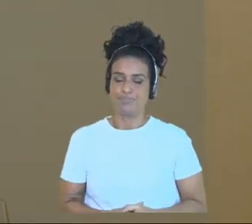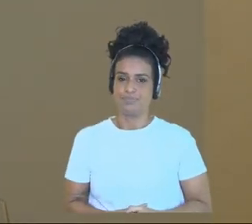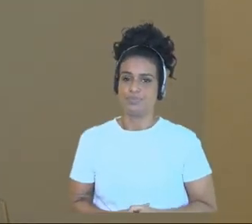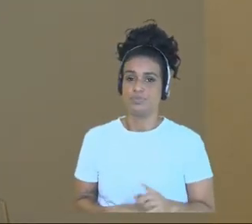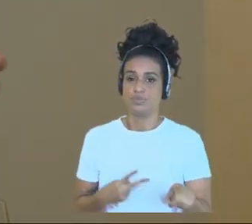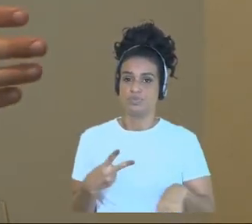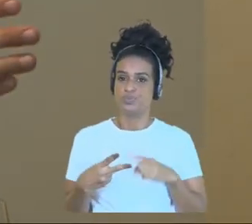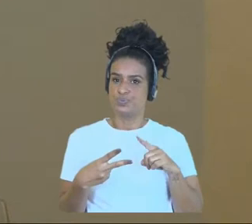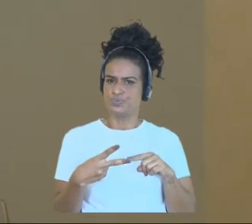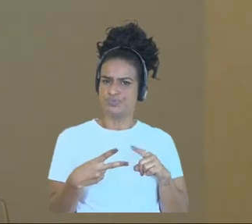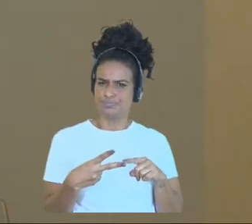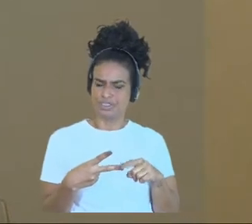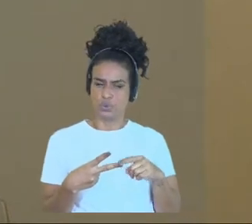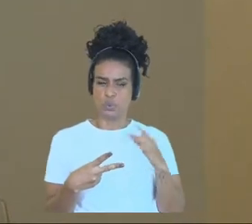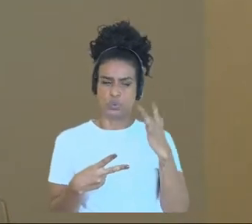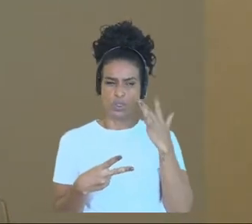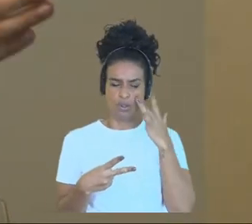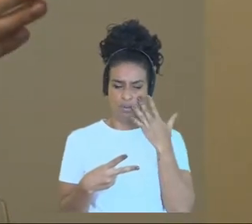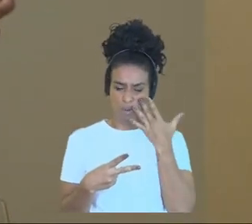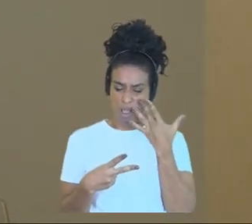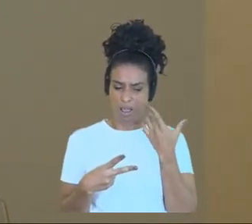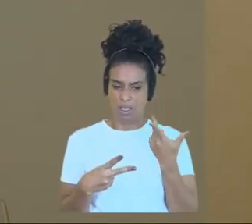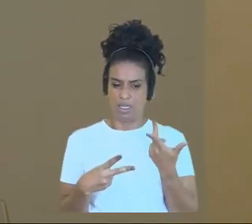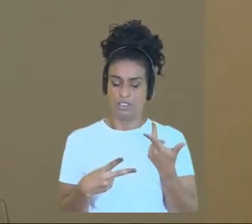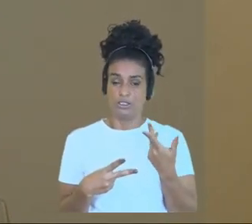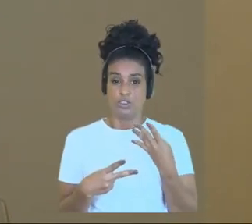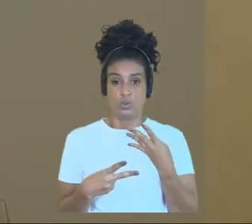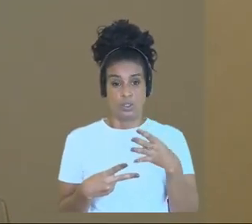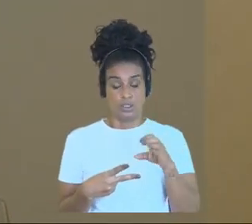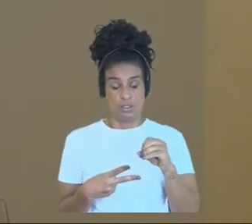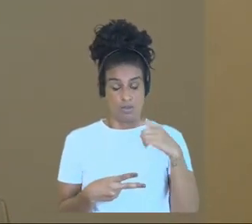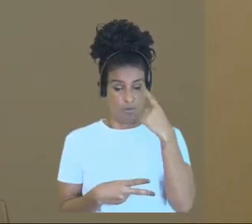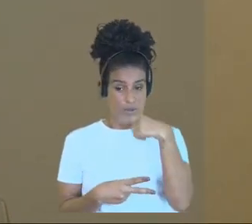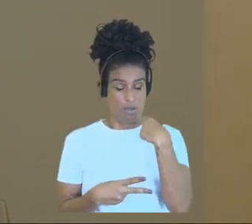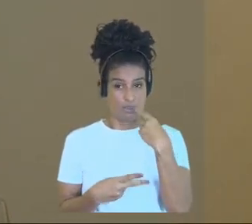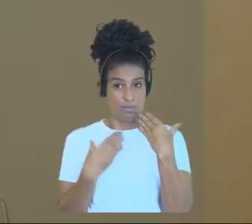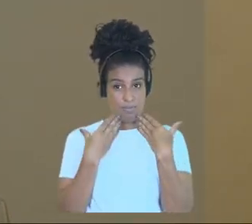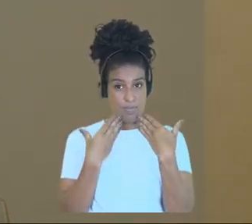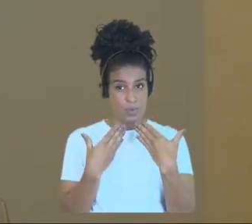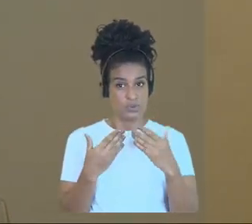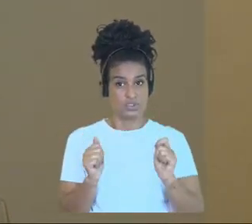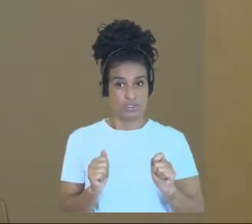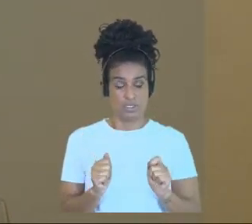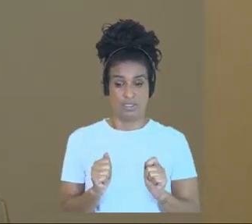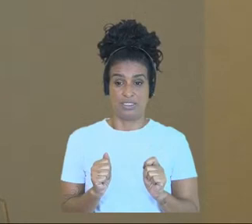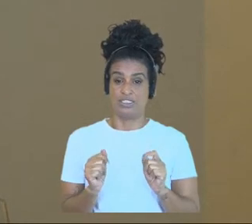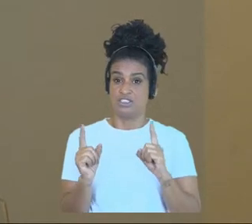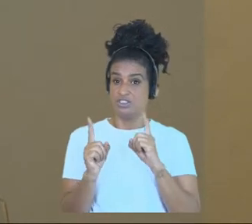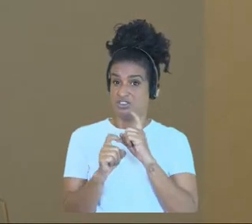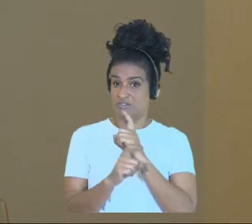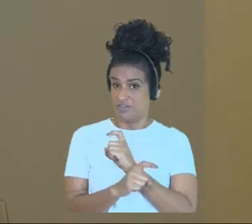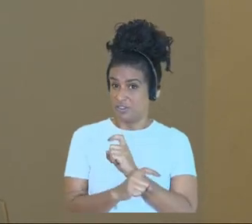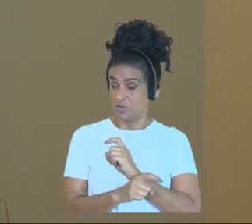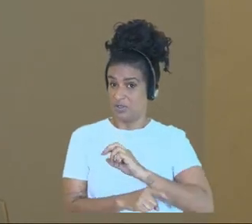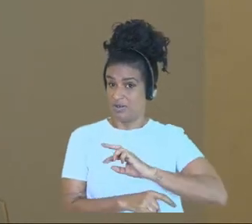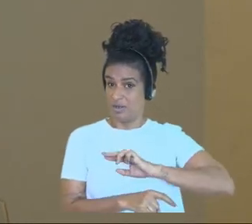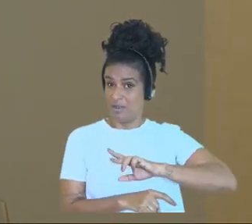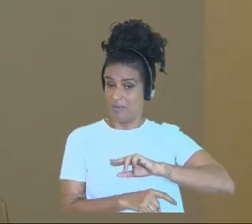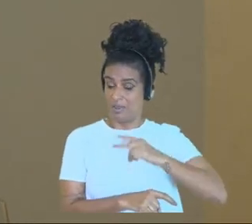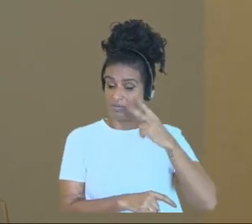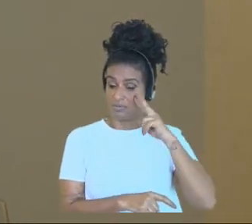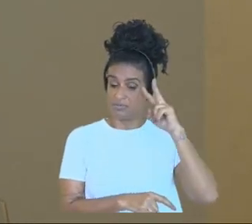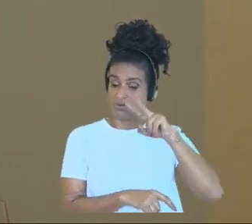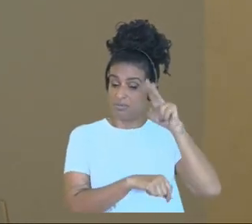segundo desafio, que eu acho que essas últimas 48 horas já tem mostrado que não vai ser difícil superar, é o desafio do